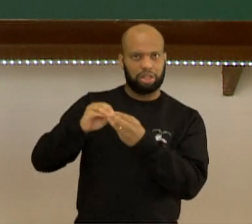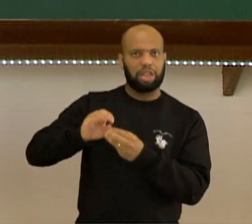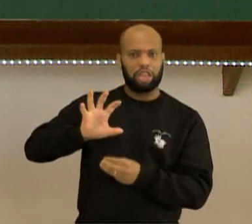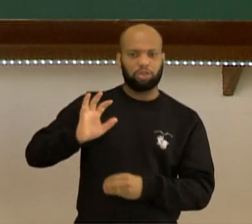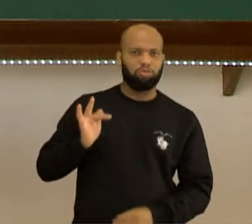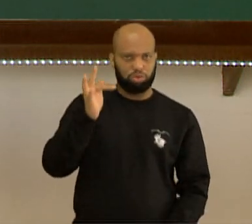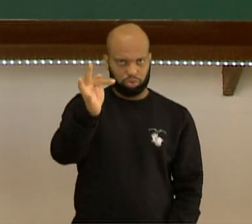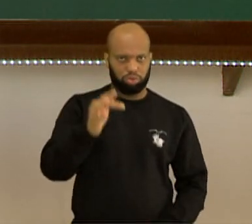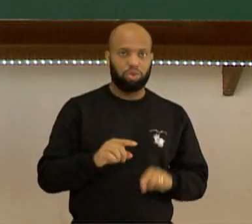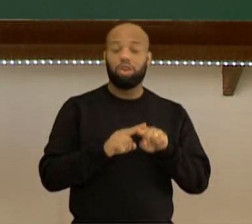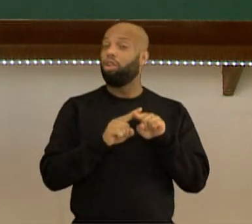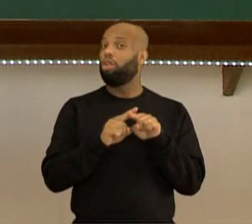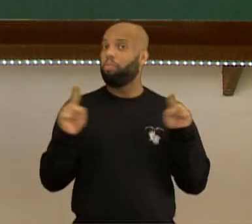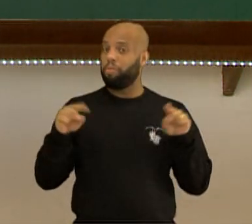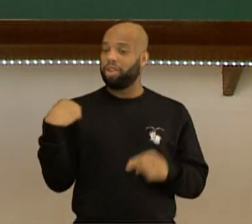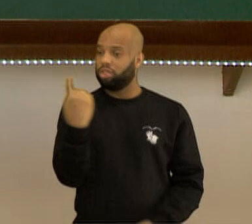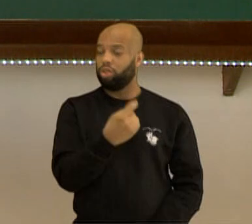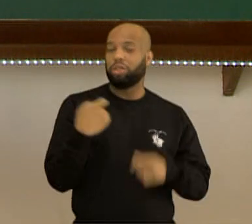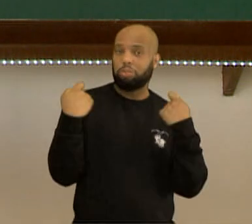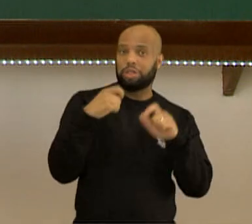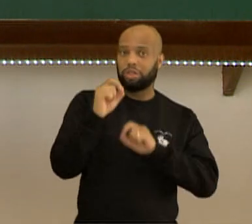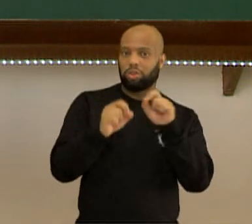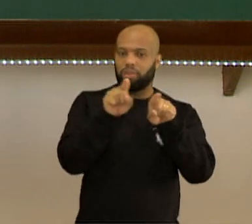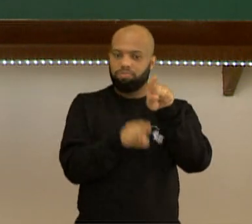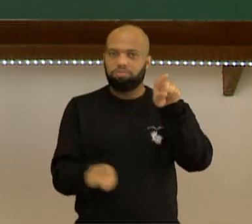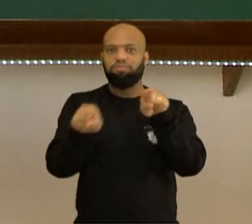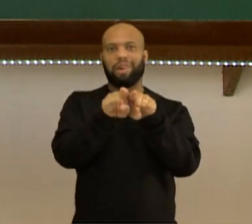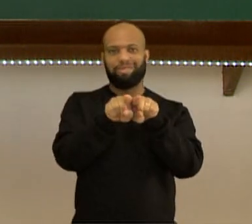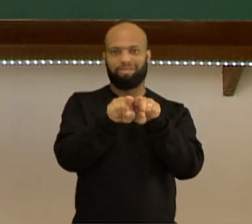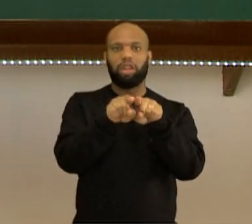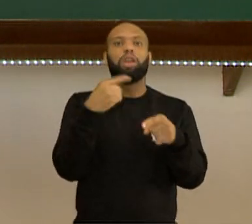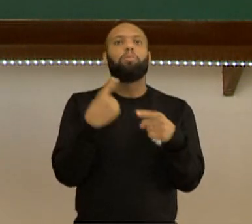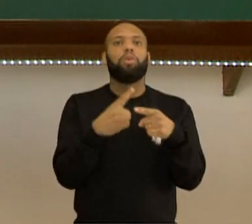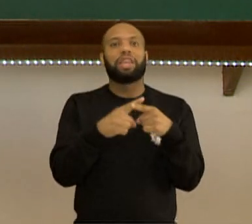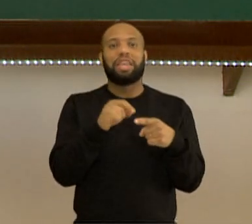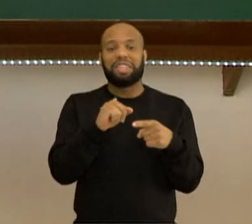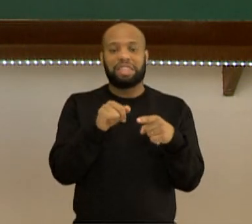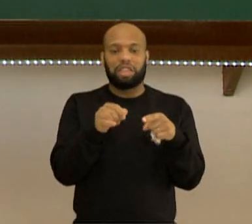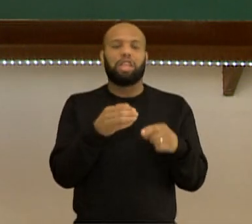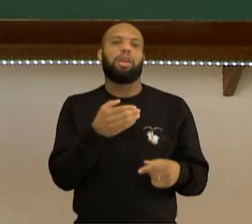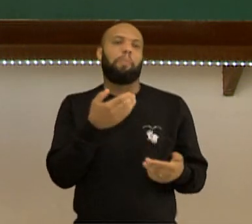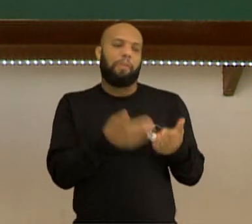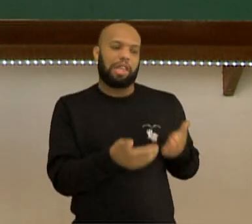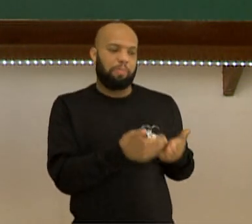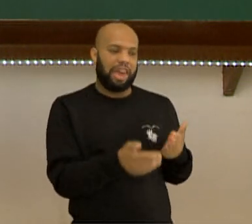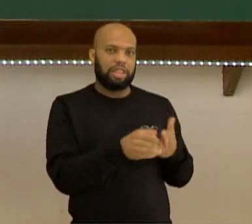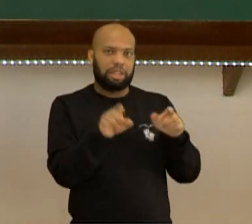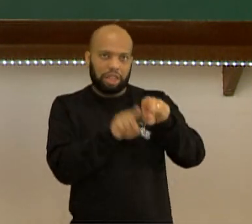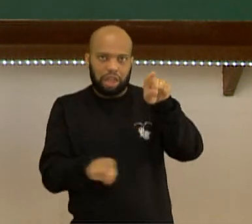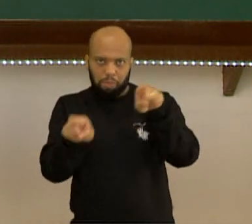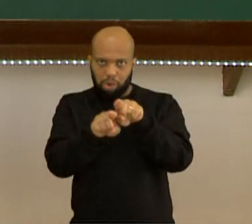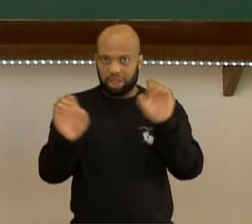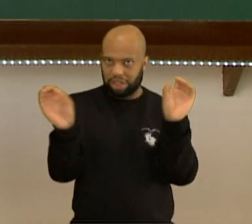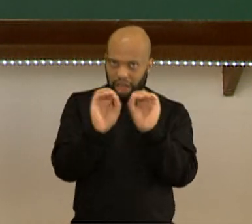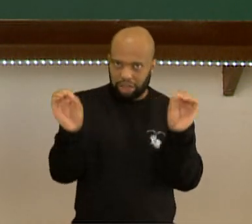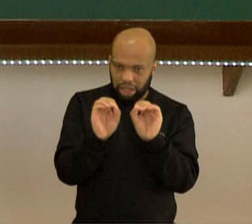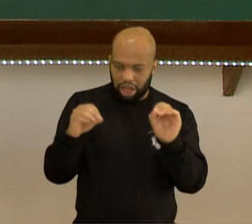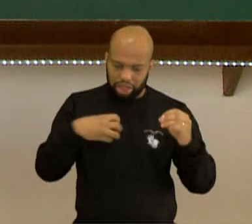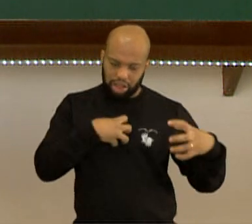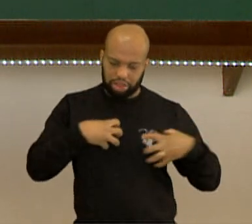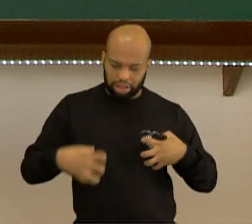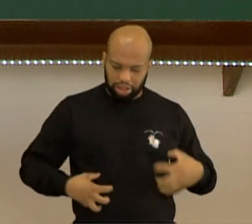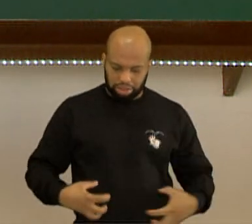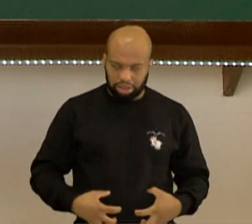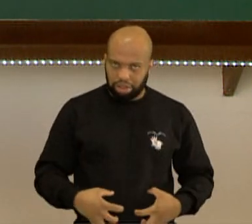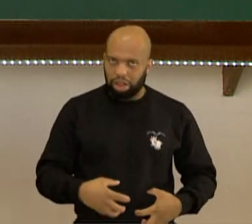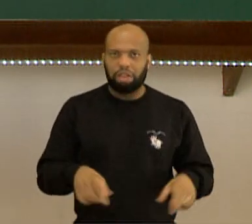frente. Porém, a gente precisa repor esse estoque, porque se o nosso organismo, principalmente os nossos órgãos vitais, o nosso